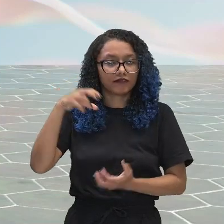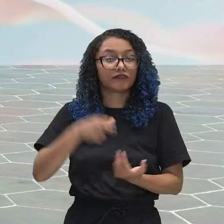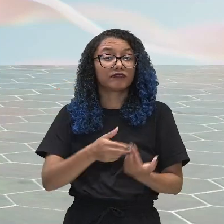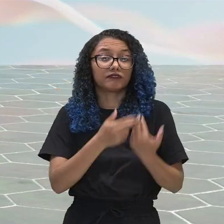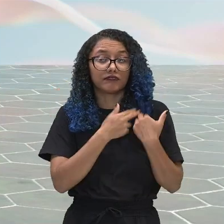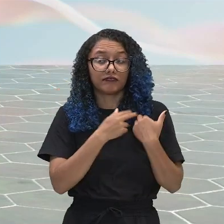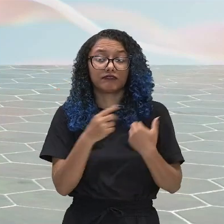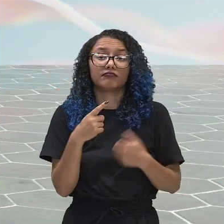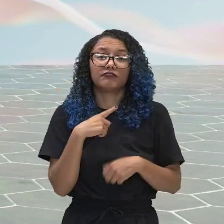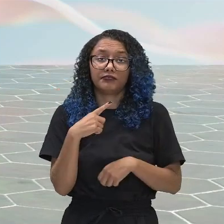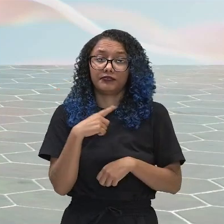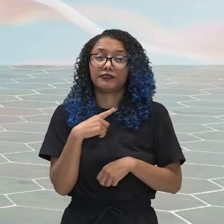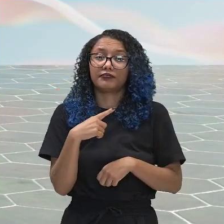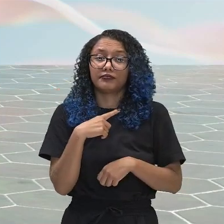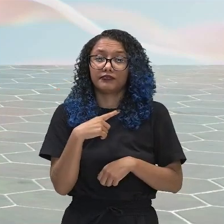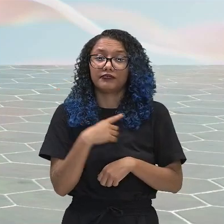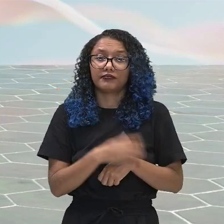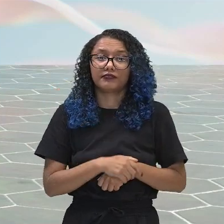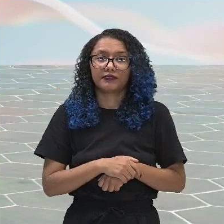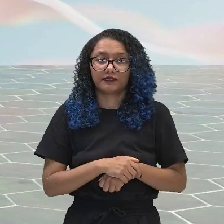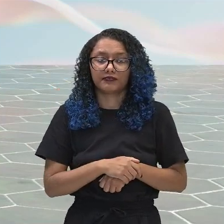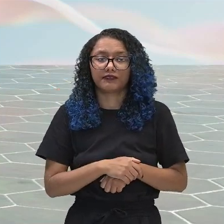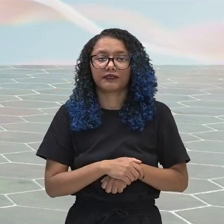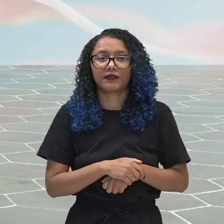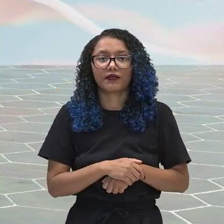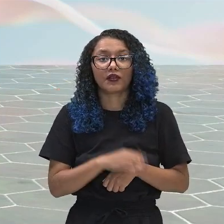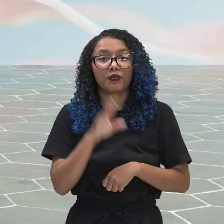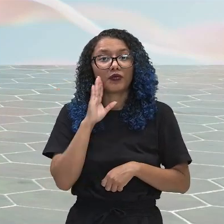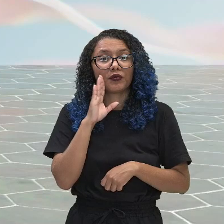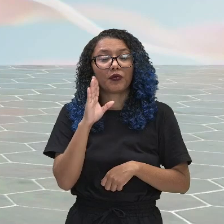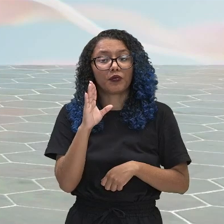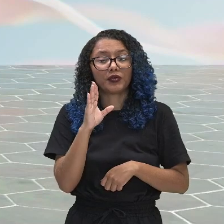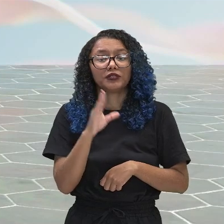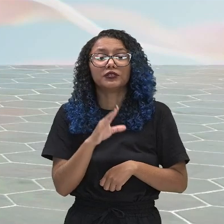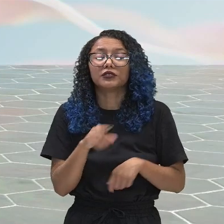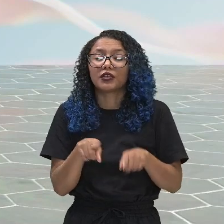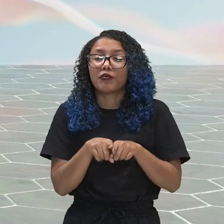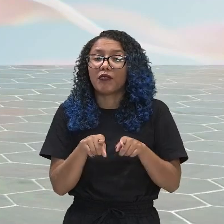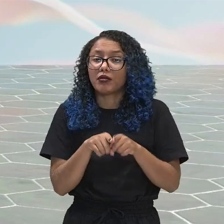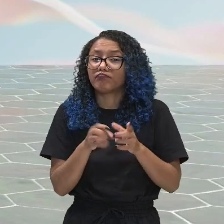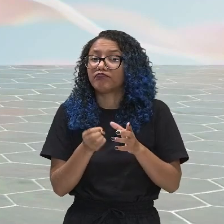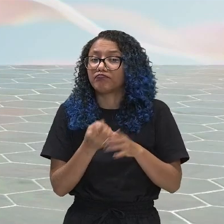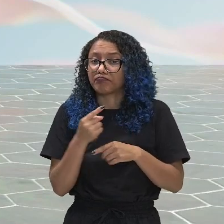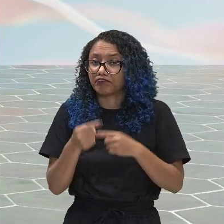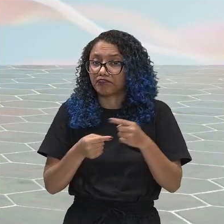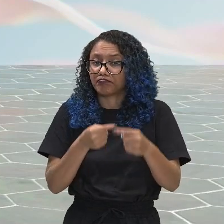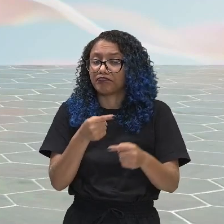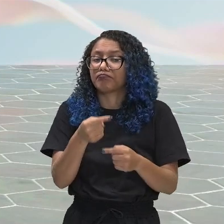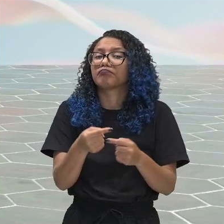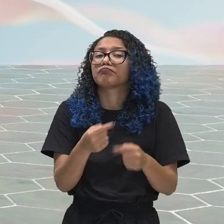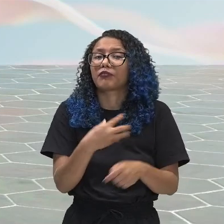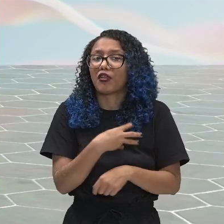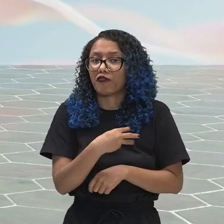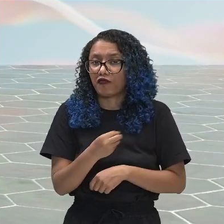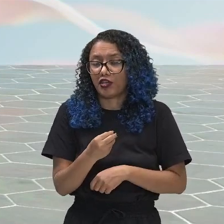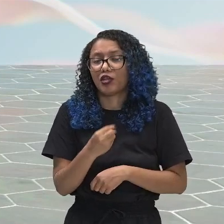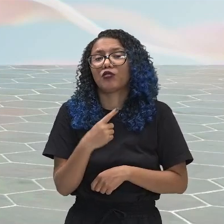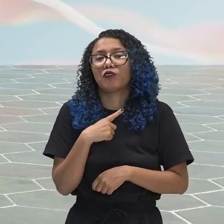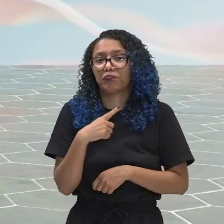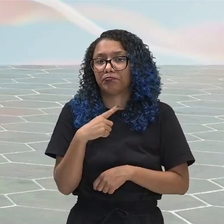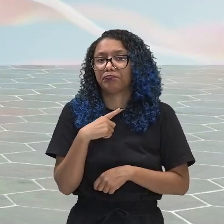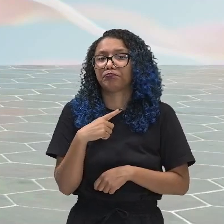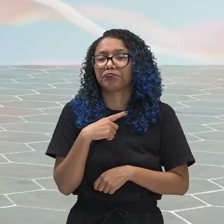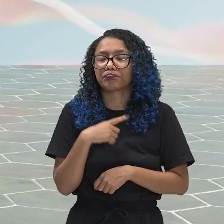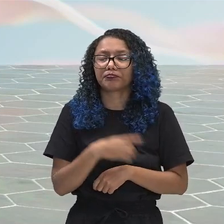responsabilidades, inclusive responsabilidades com a sua reprodução, em deixar descendentes, né? Não é à toa